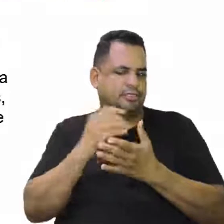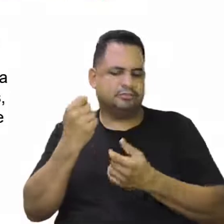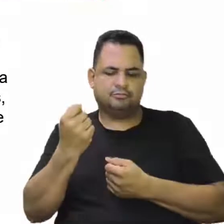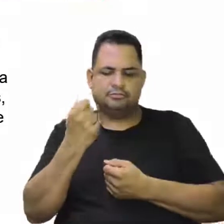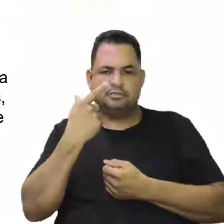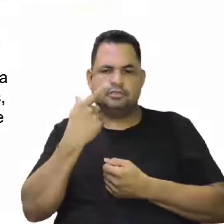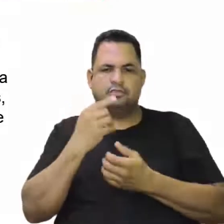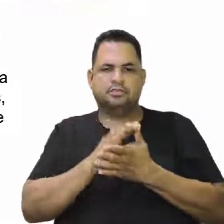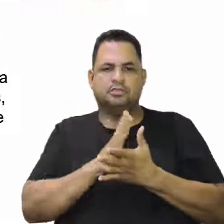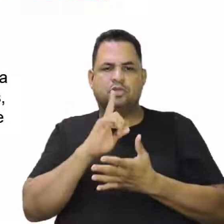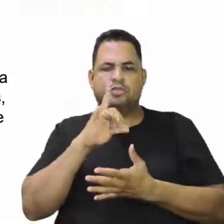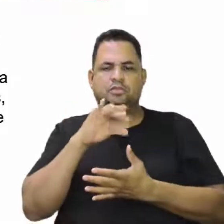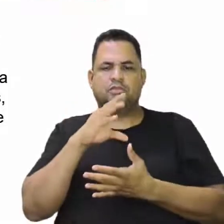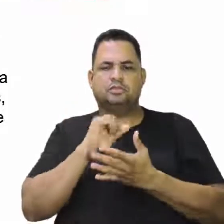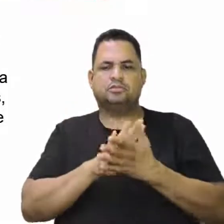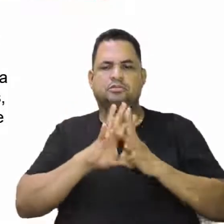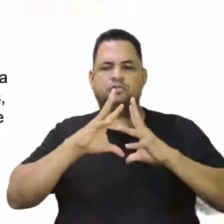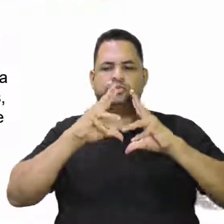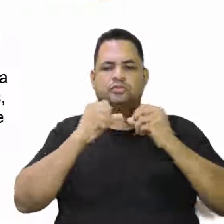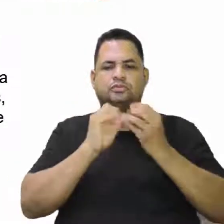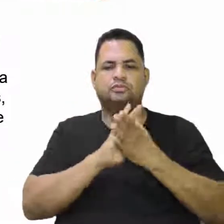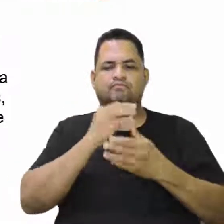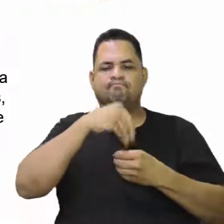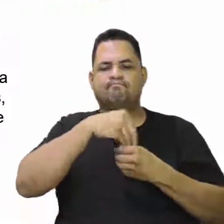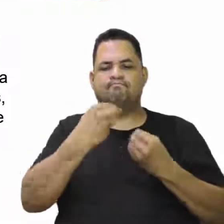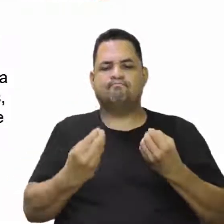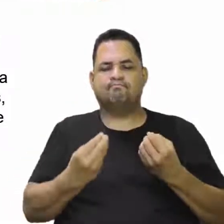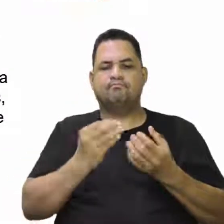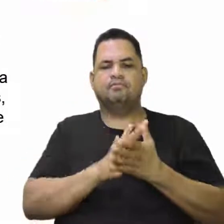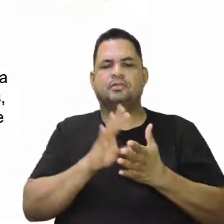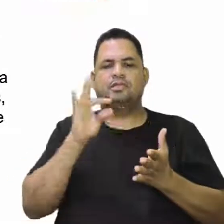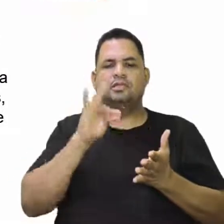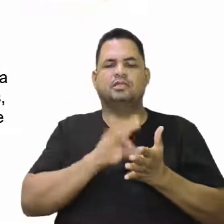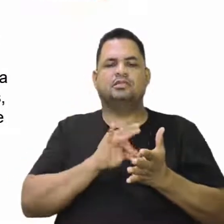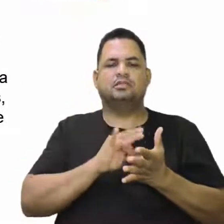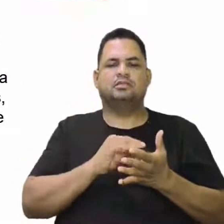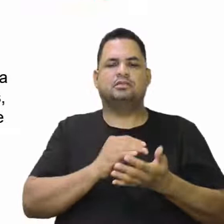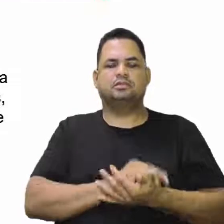ordinário. É totalmente assim fora da caixinha mesmo.